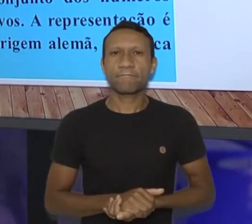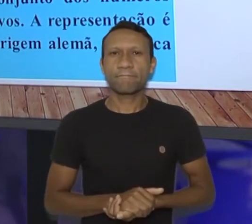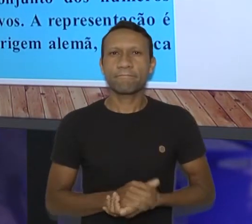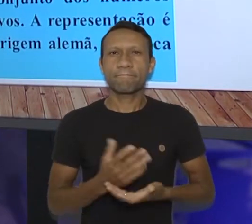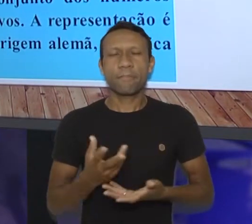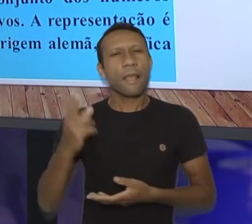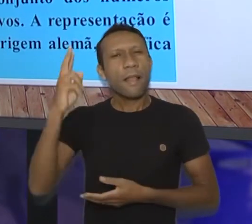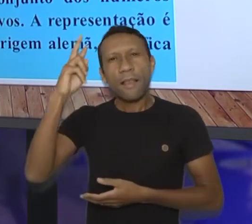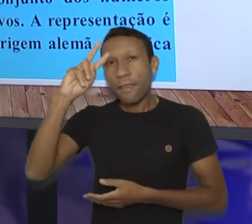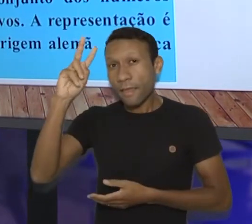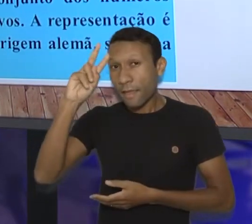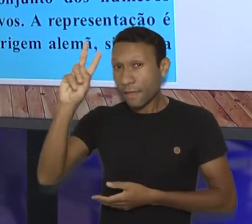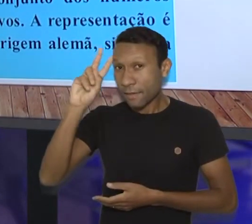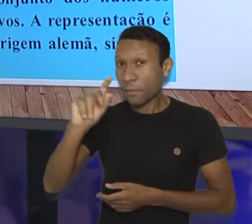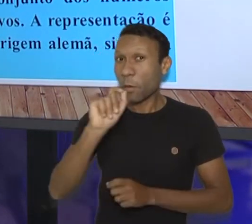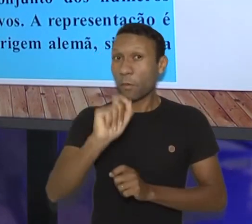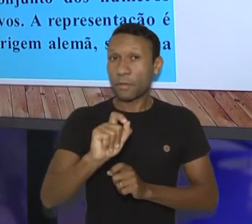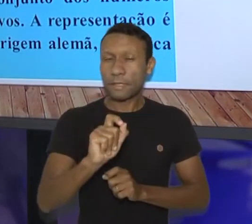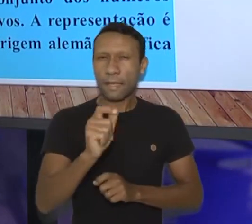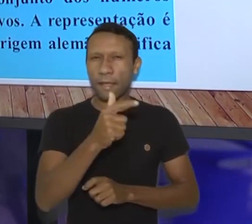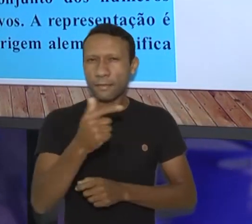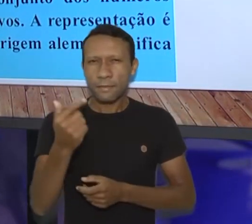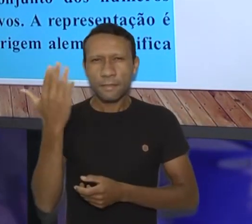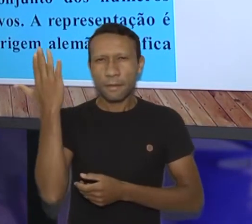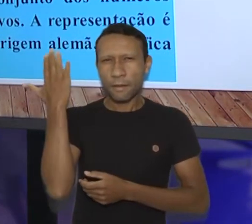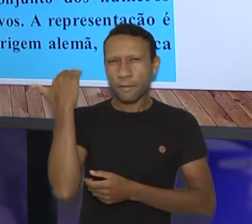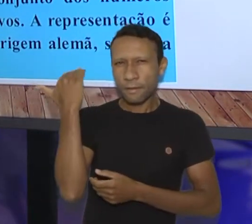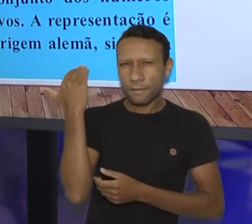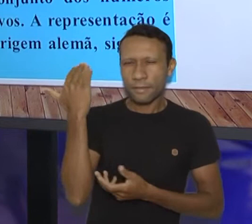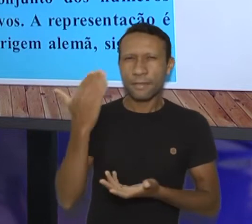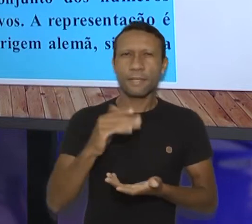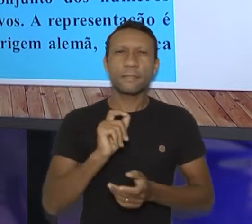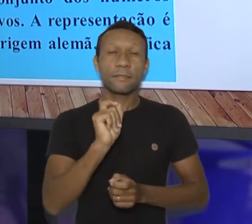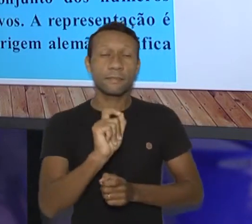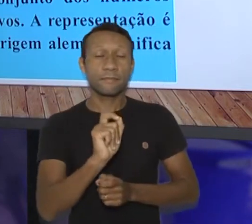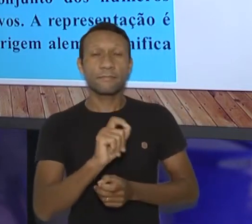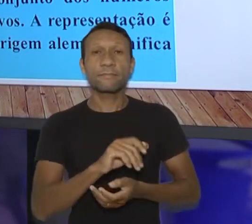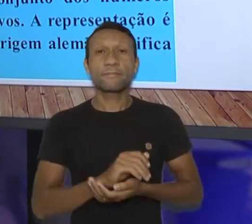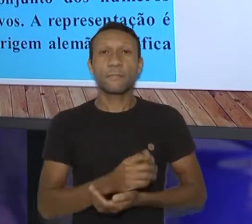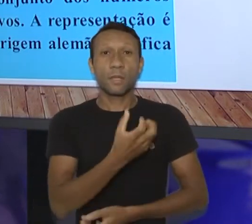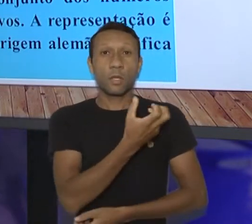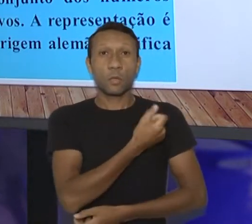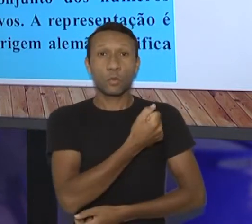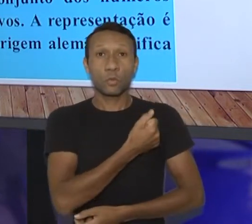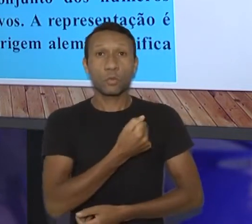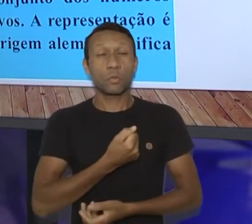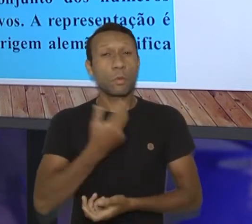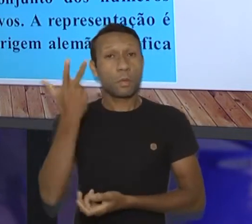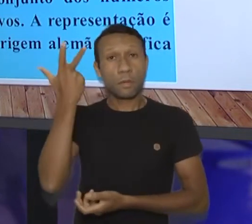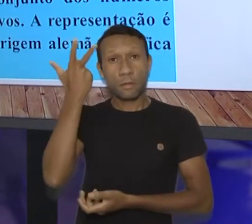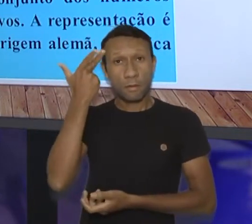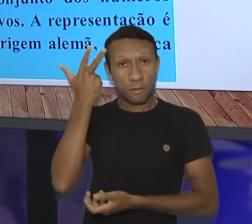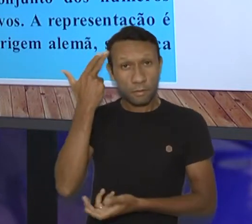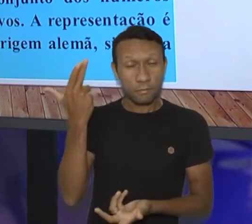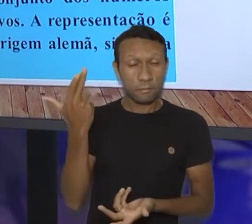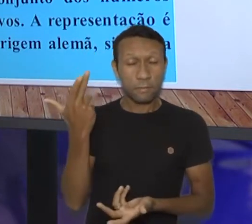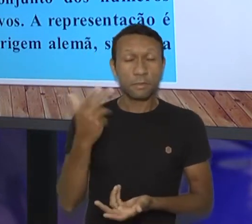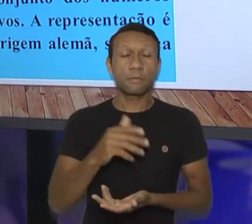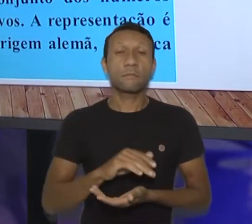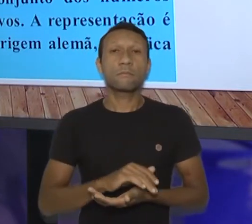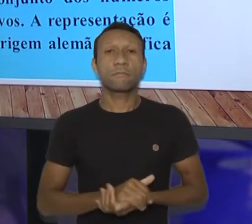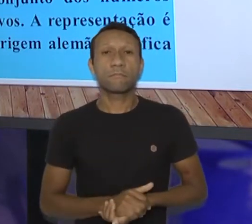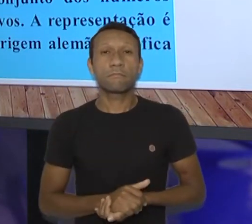Para relembrar, nós vimos no final da aula anterior que os números inteiros,